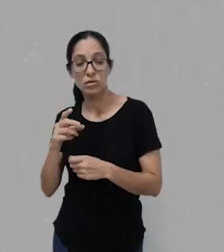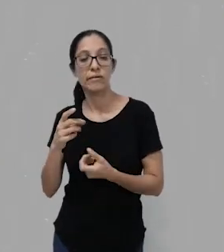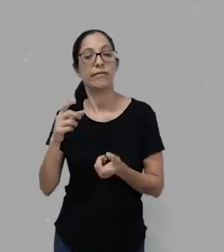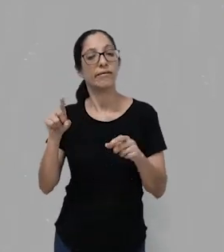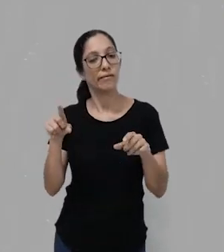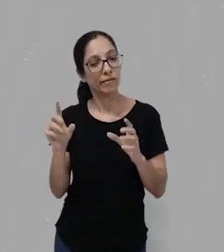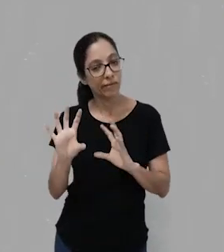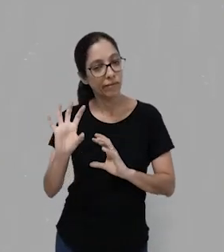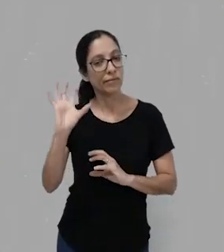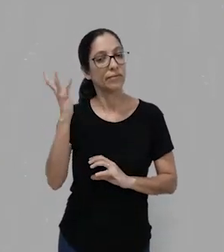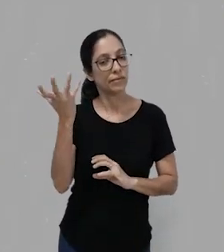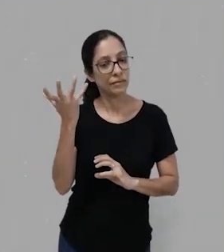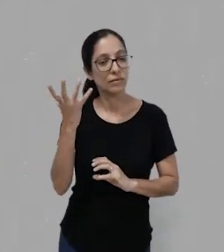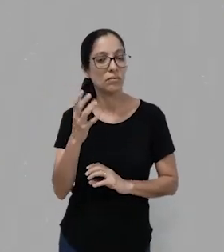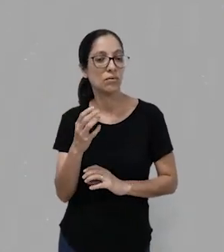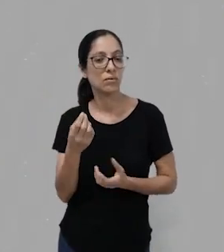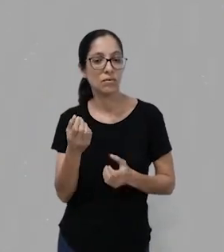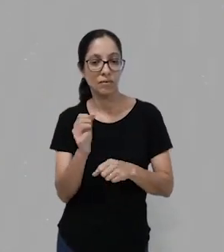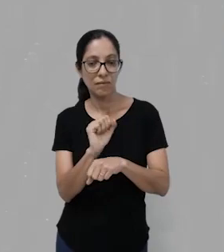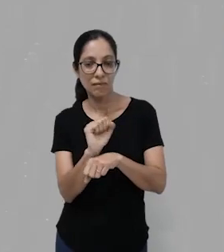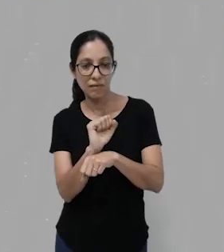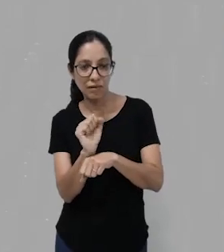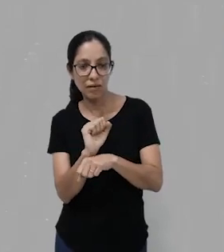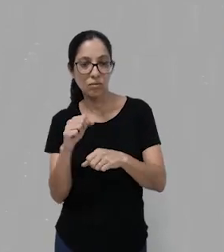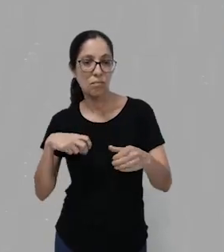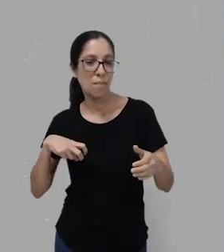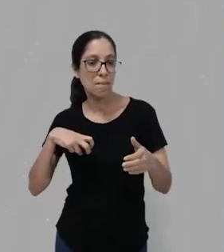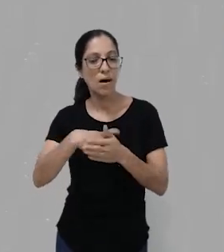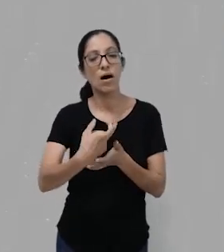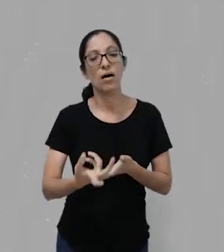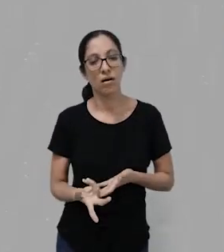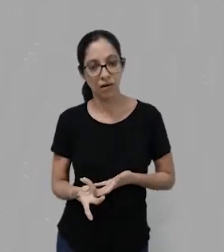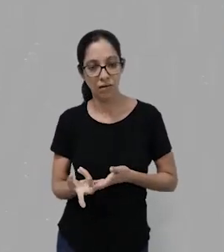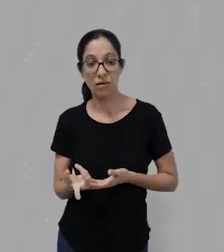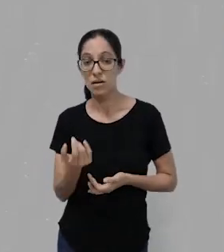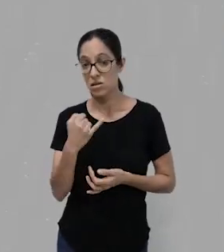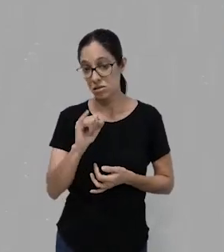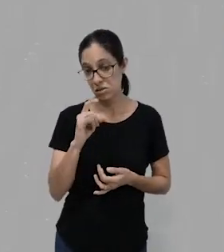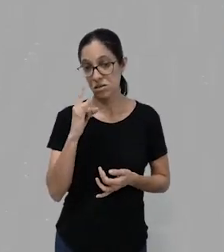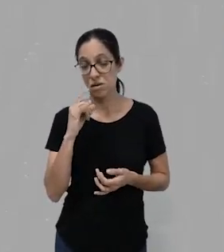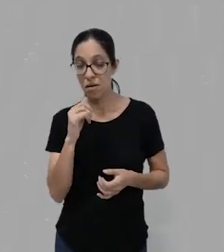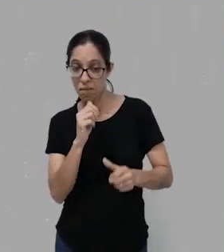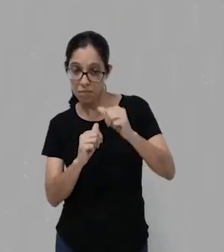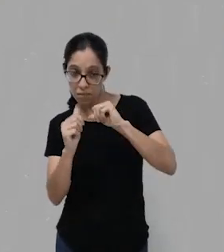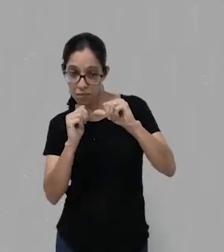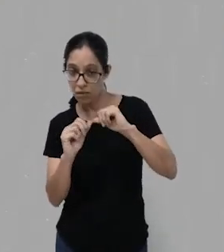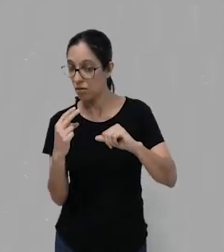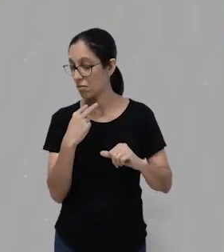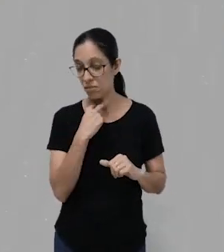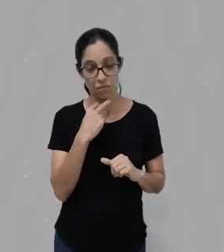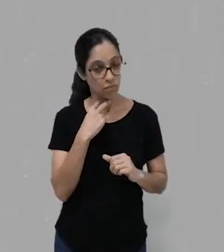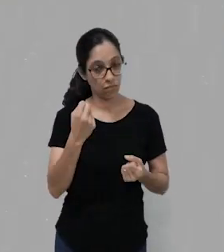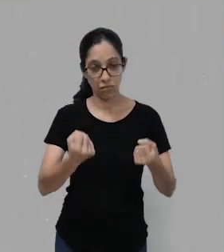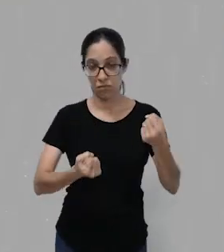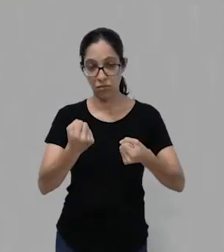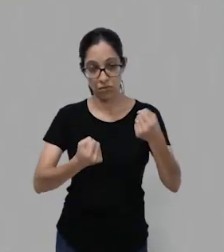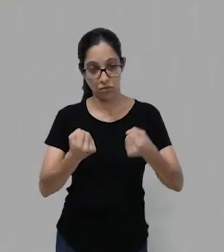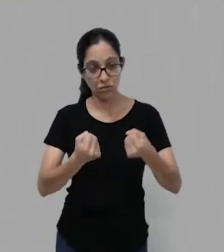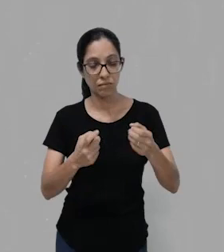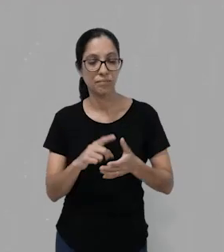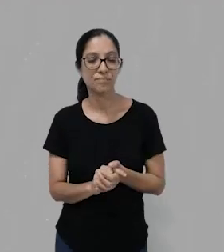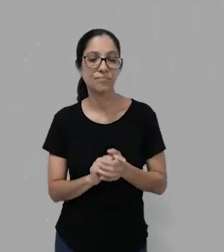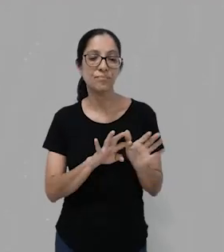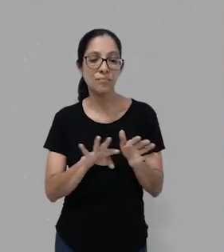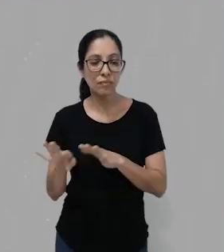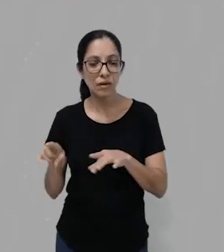aquela, se beber, não dirija, isso deve funcionar. Isso tem que acontecer, porque os efeitos são esses. A morfina